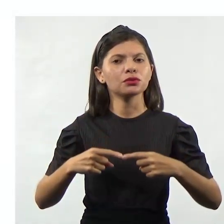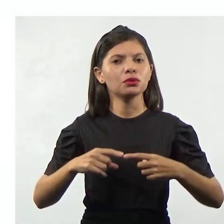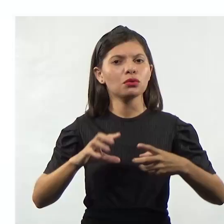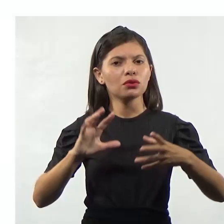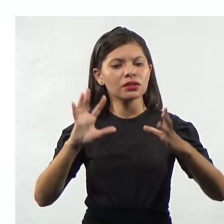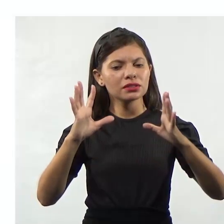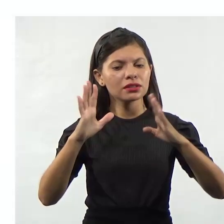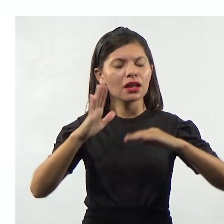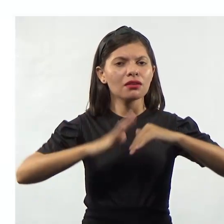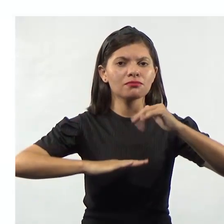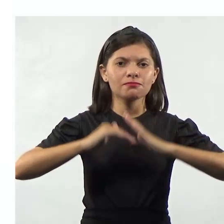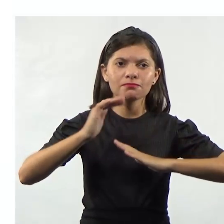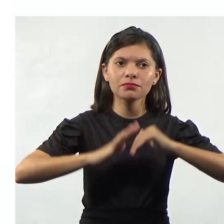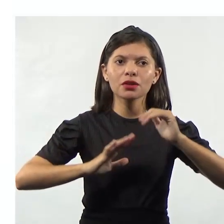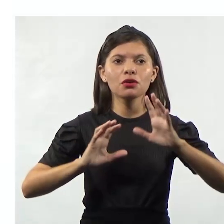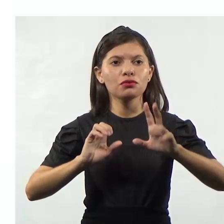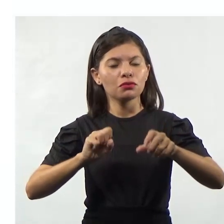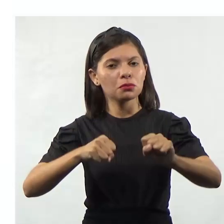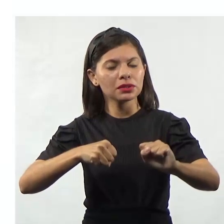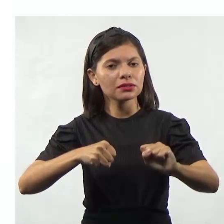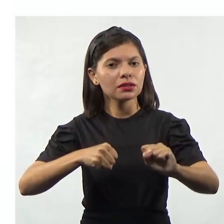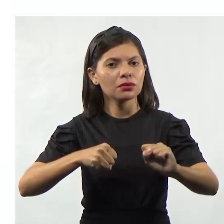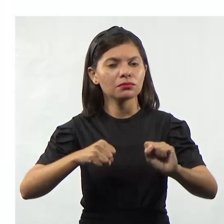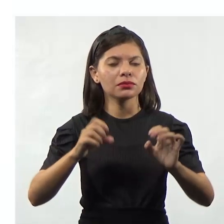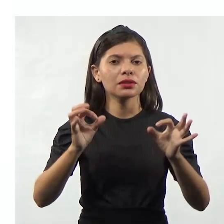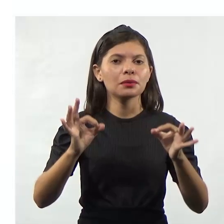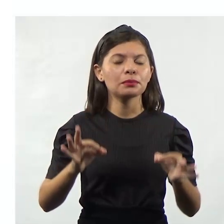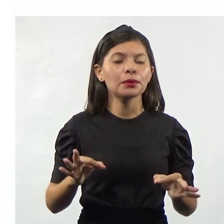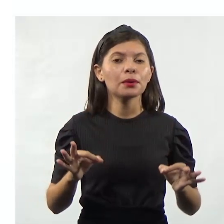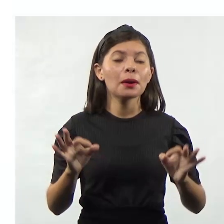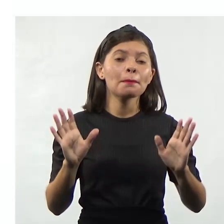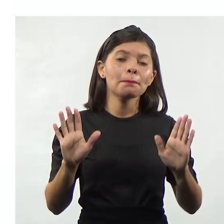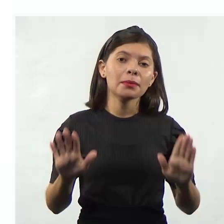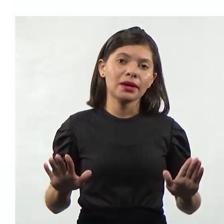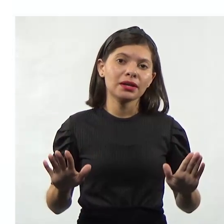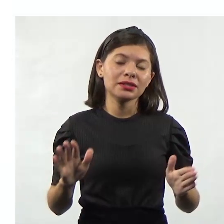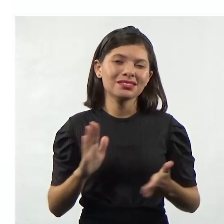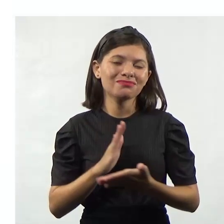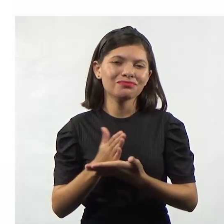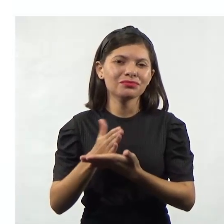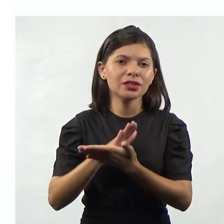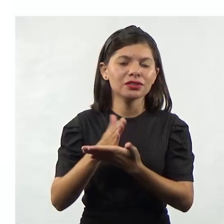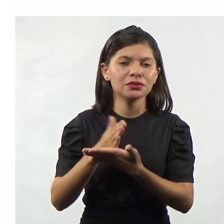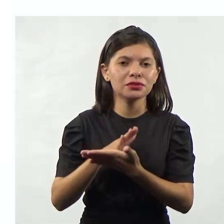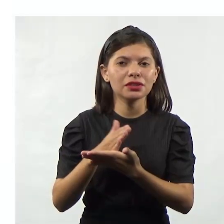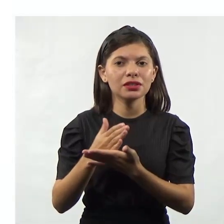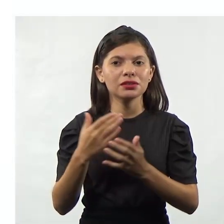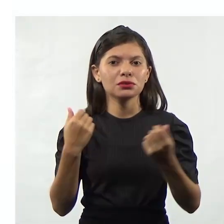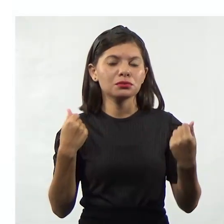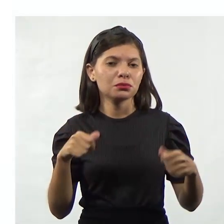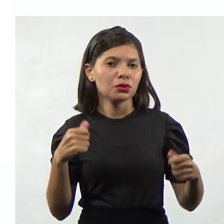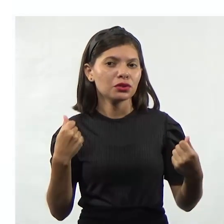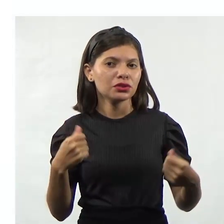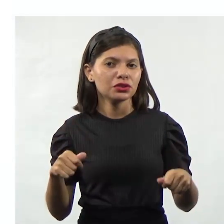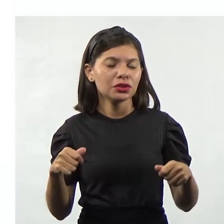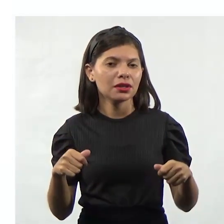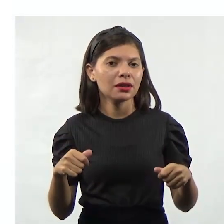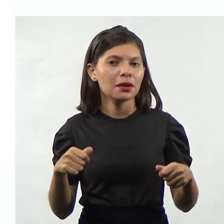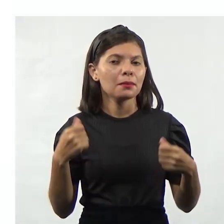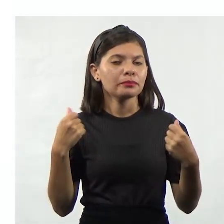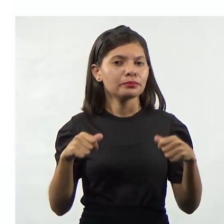esse tema ou formação para tanto, tá bom? Mas, em alguns casos, ainda pode